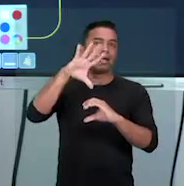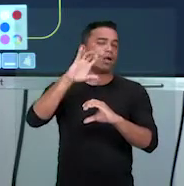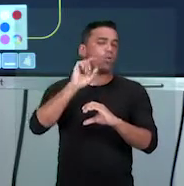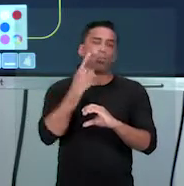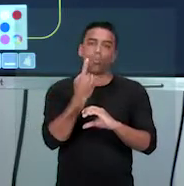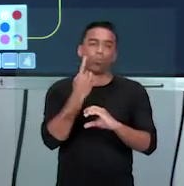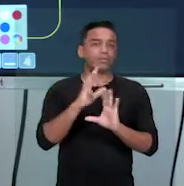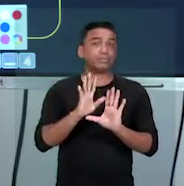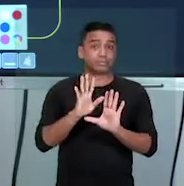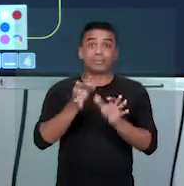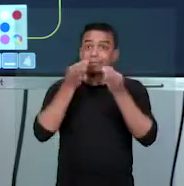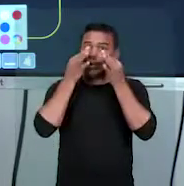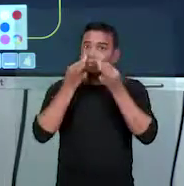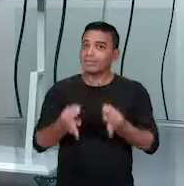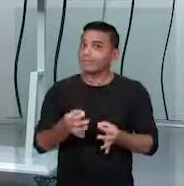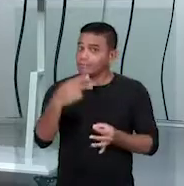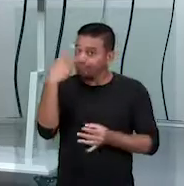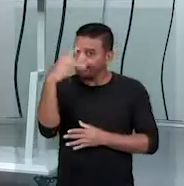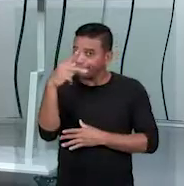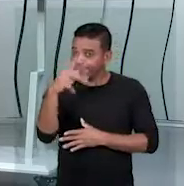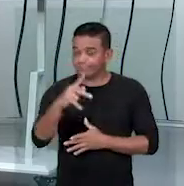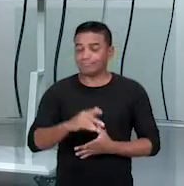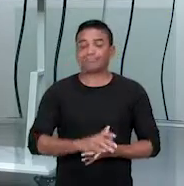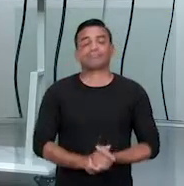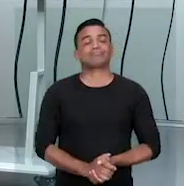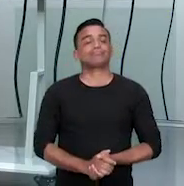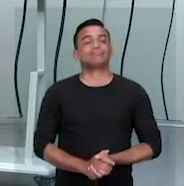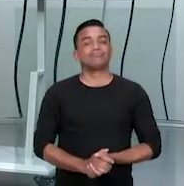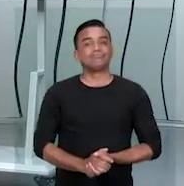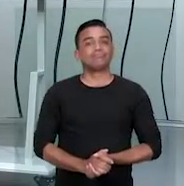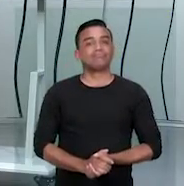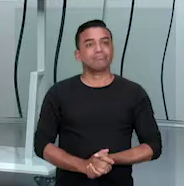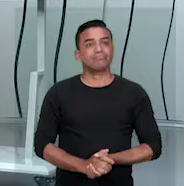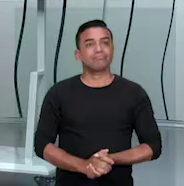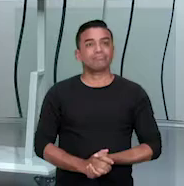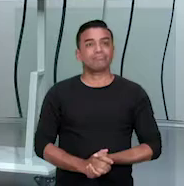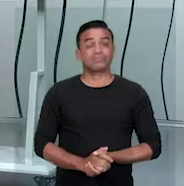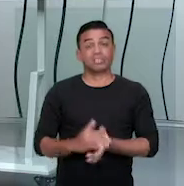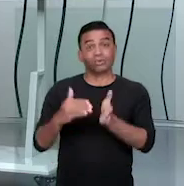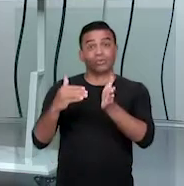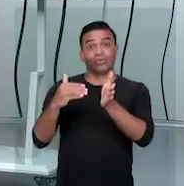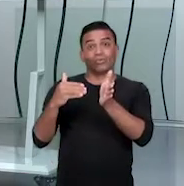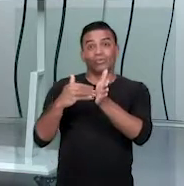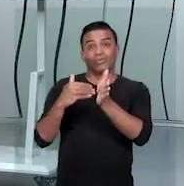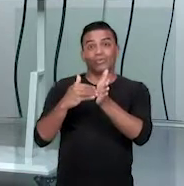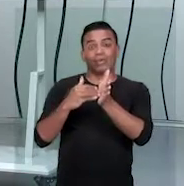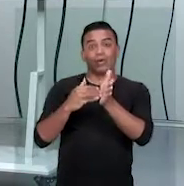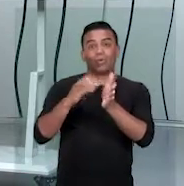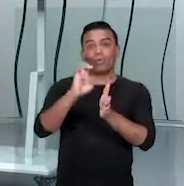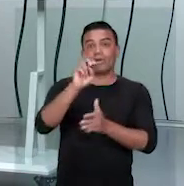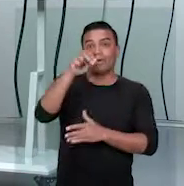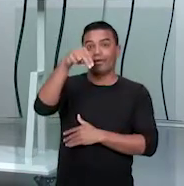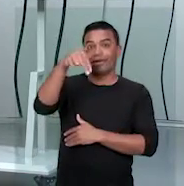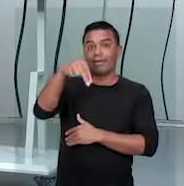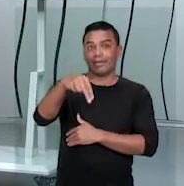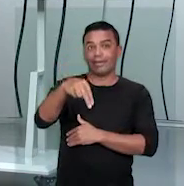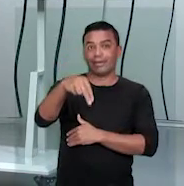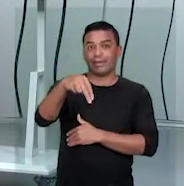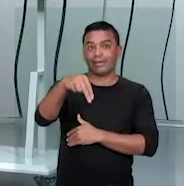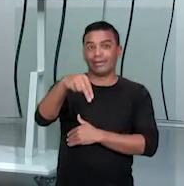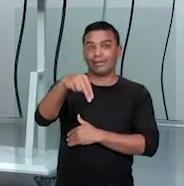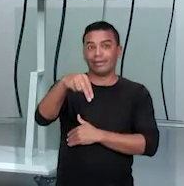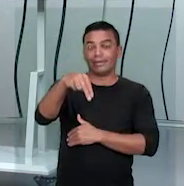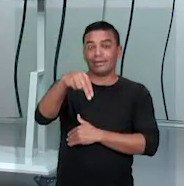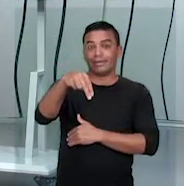Outra coisa que eu quero chamar a atenção de vocês. Ele tem o infixo em. Quer dizer que eu tenho uma